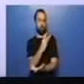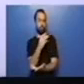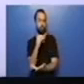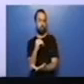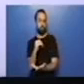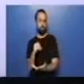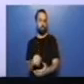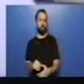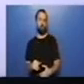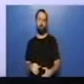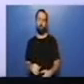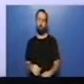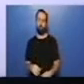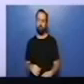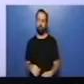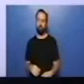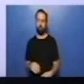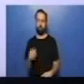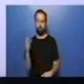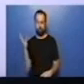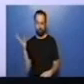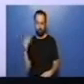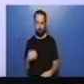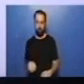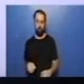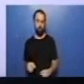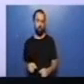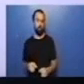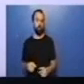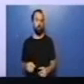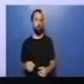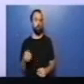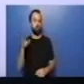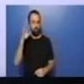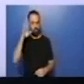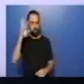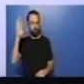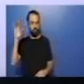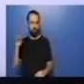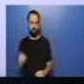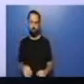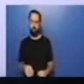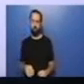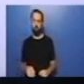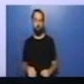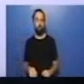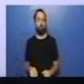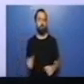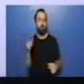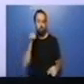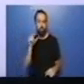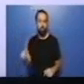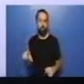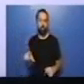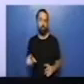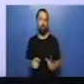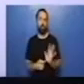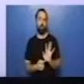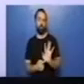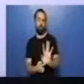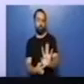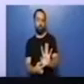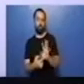Agora, pelo teorema de Pitágoras, nós conseguimos demonstrar